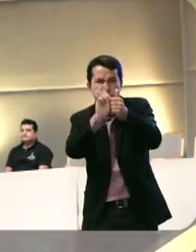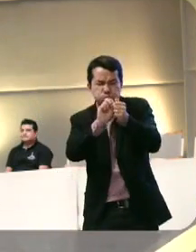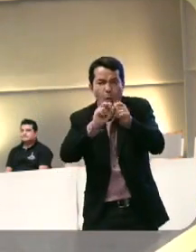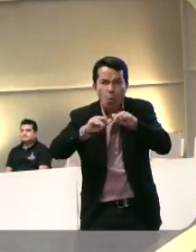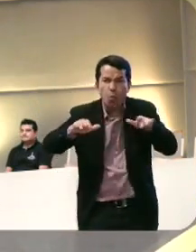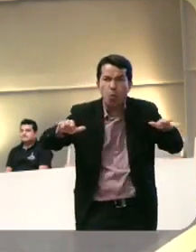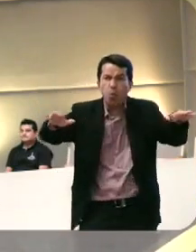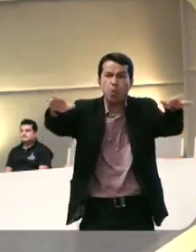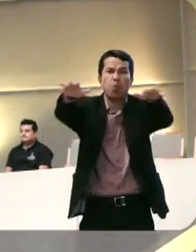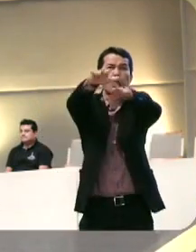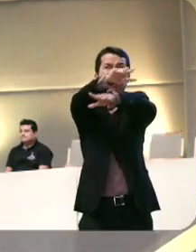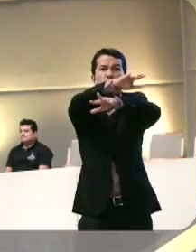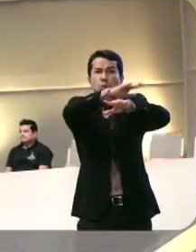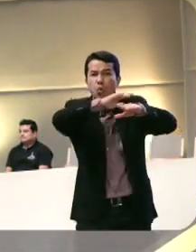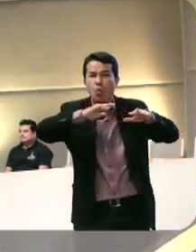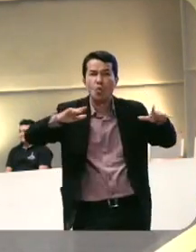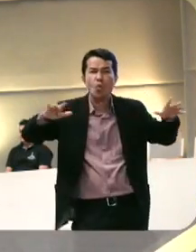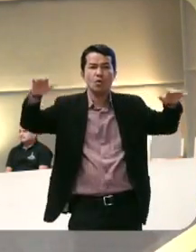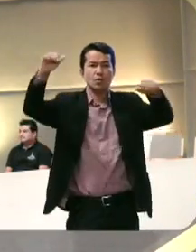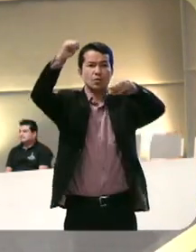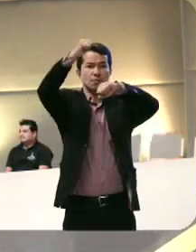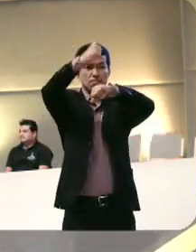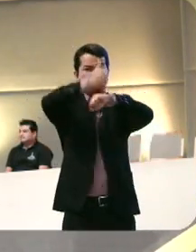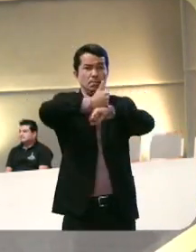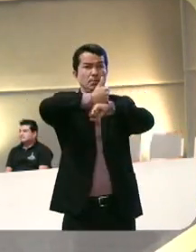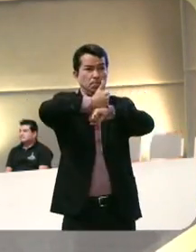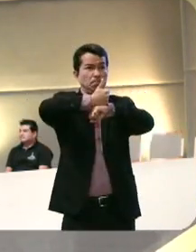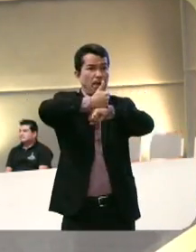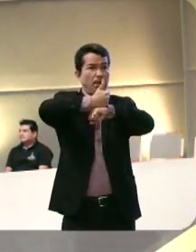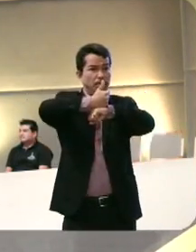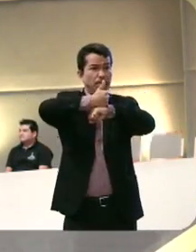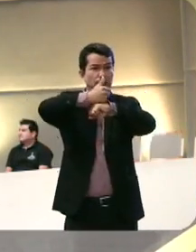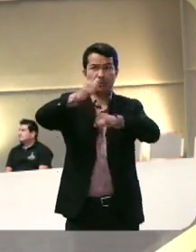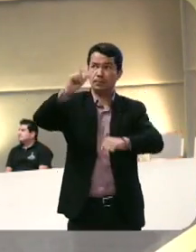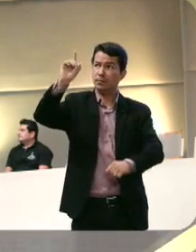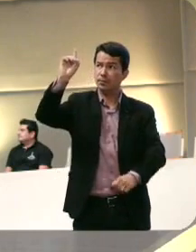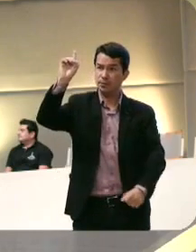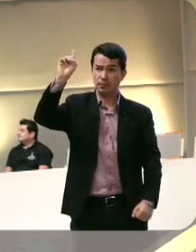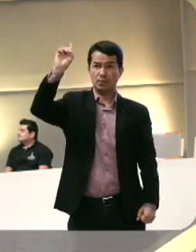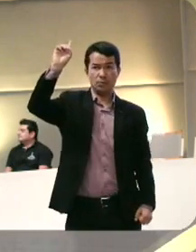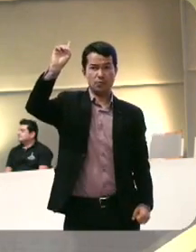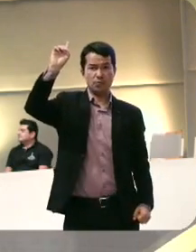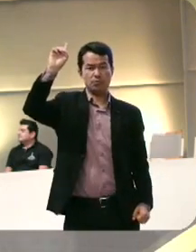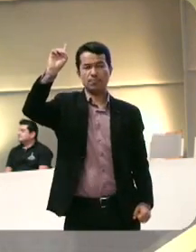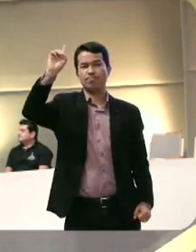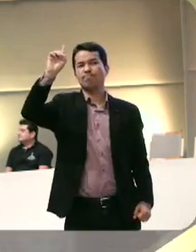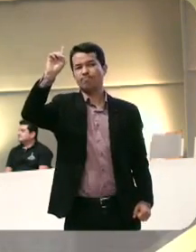centro, se Ele estiver no centro, a nuvem vai acompanhar.